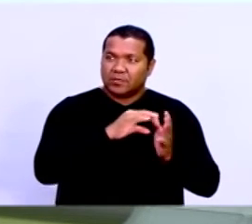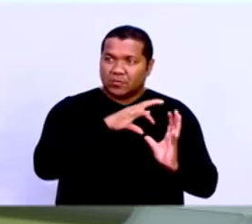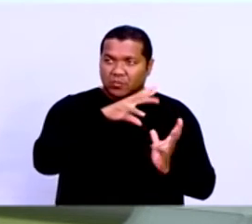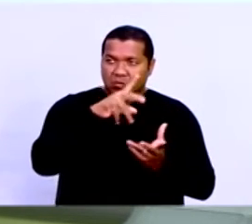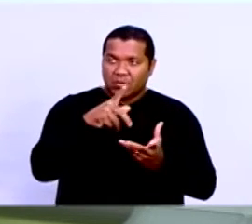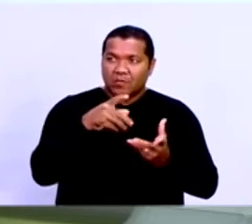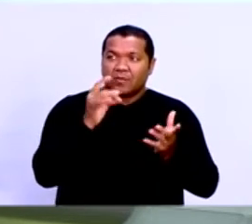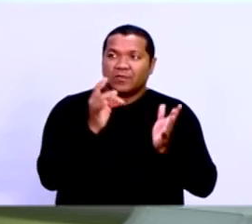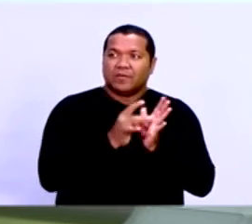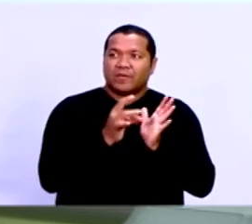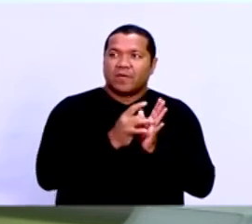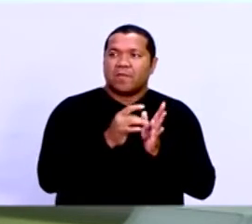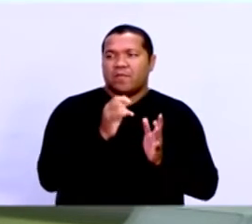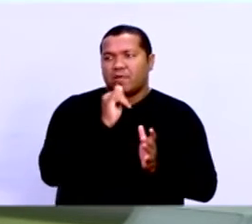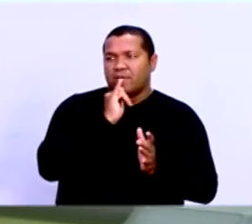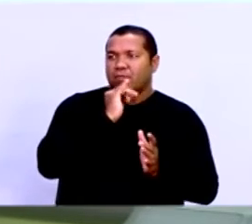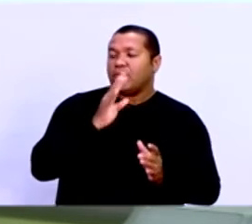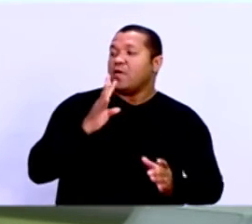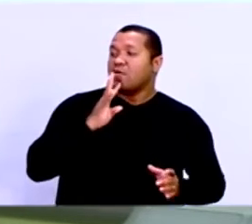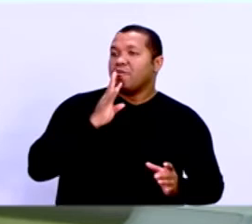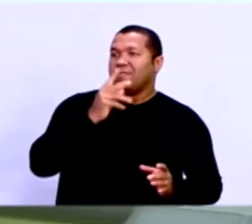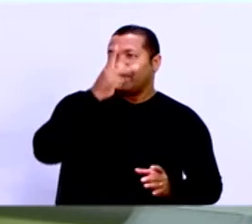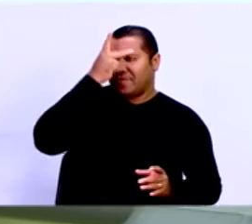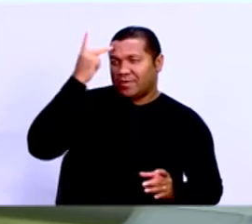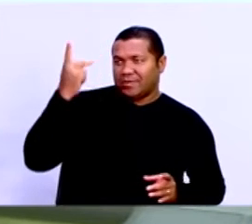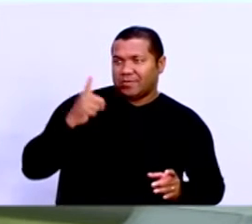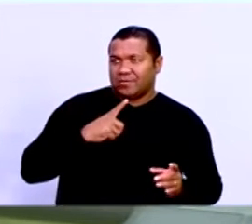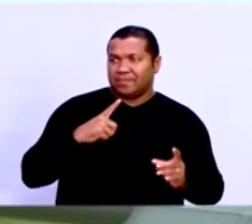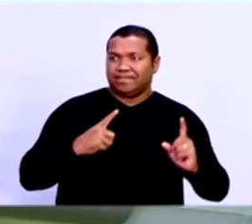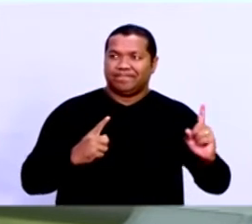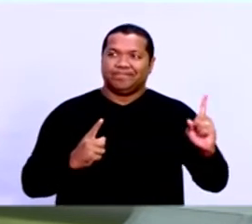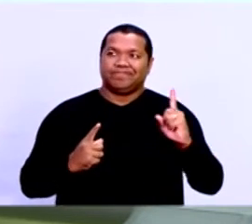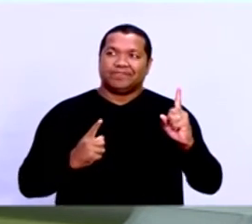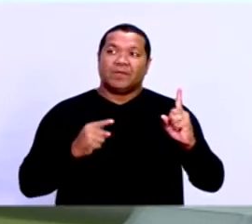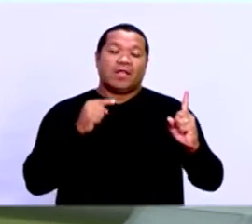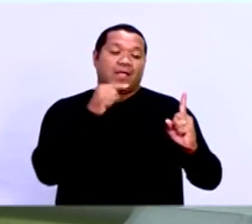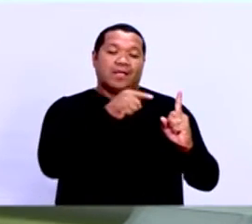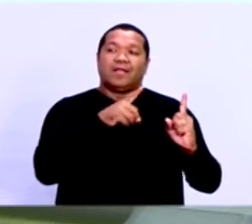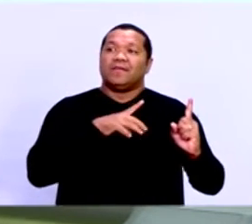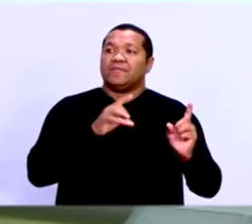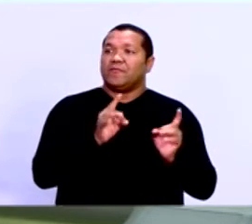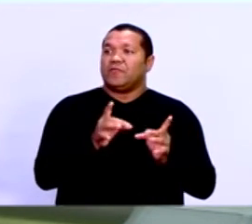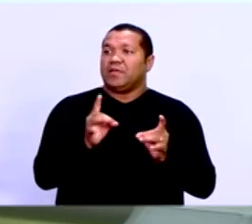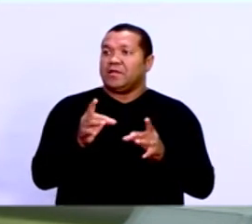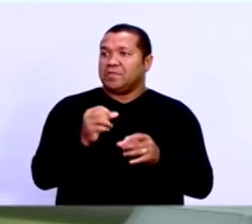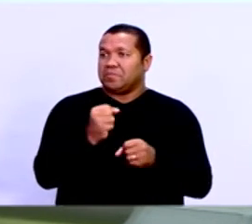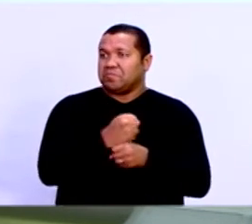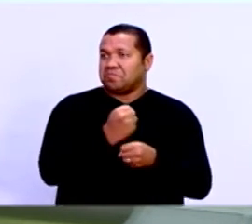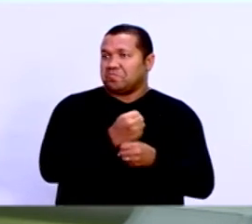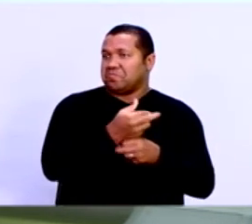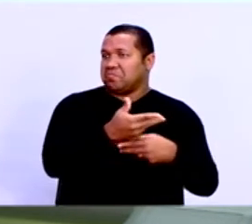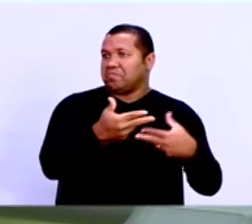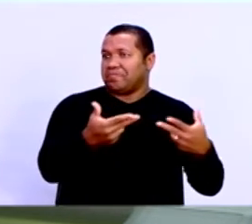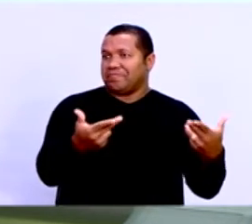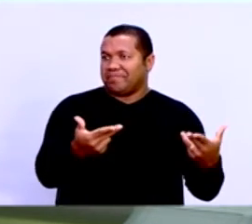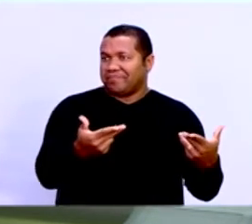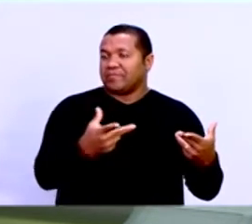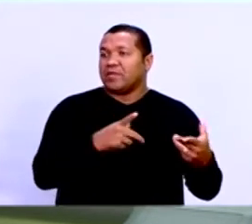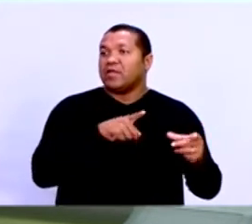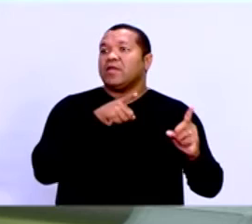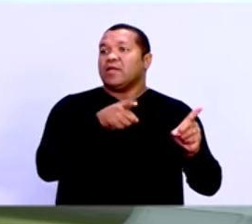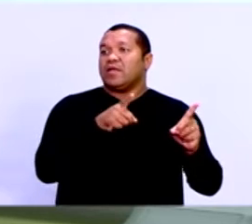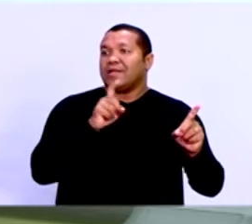exemplo eu conheço uma pessoa que tem um comércio de material de construção e ele quer